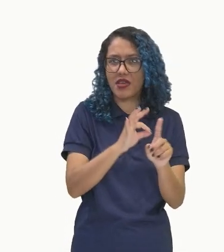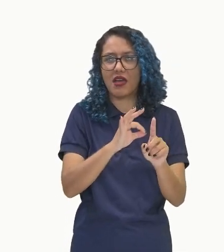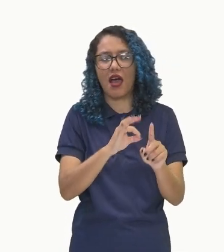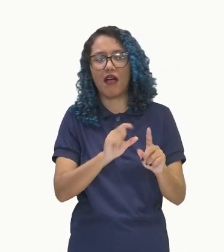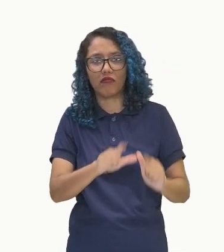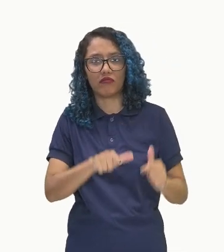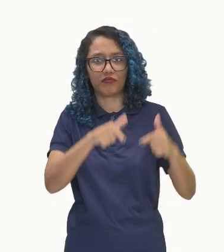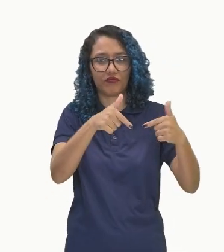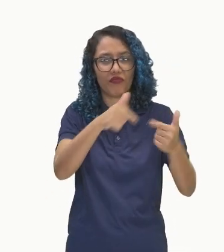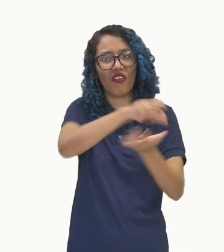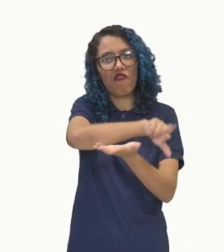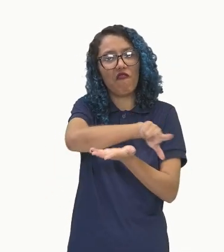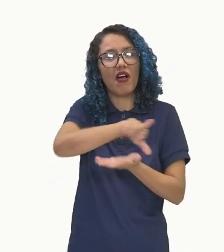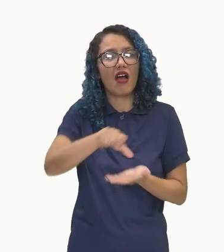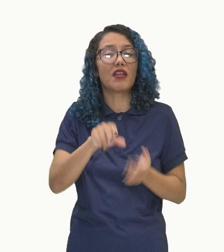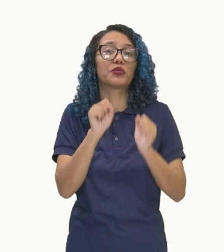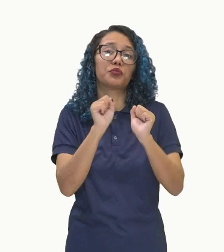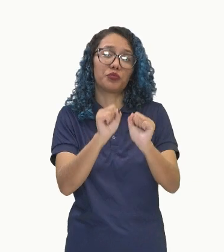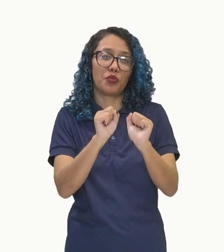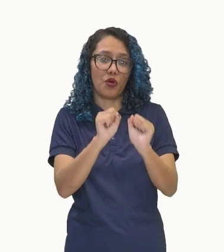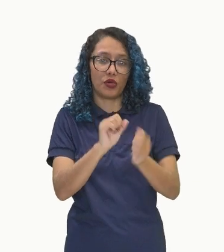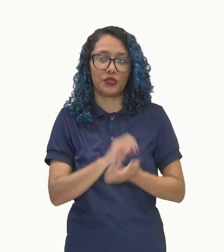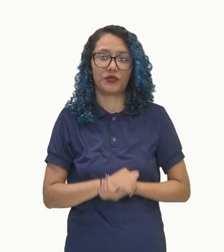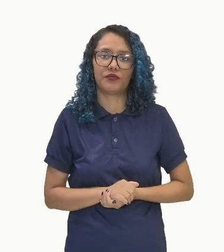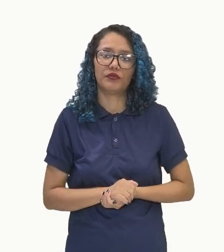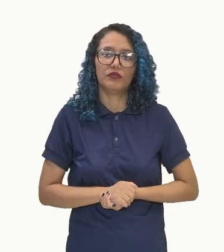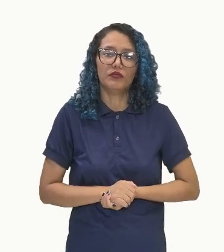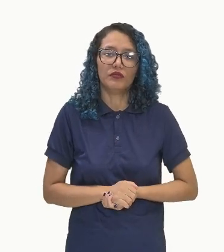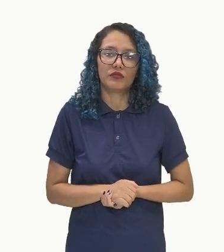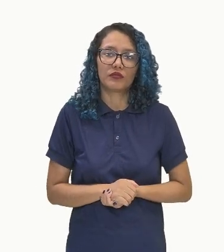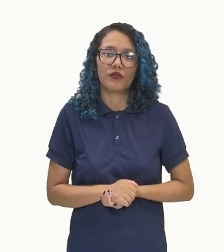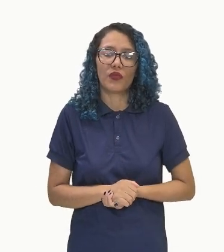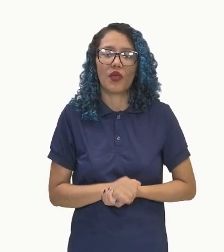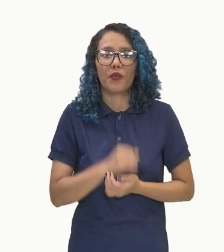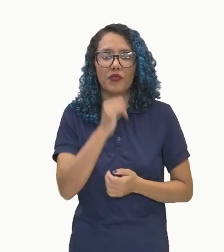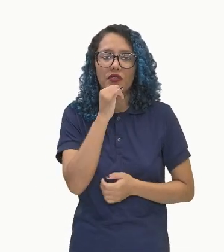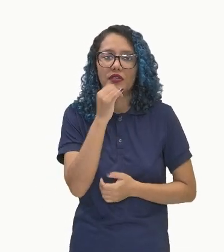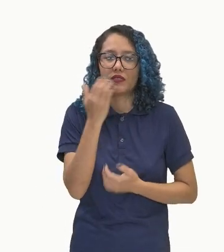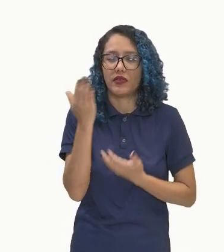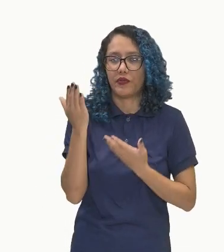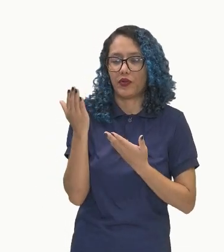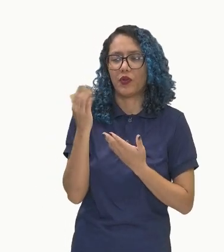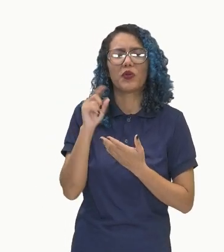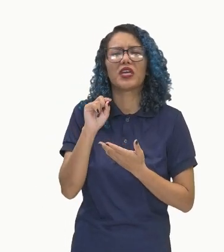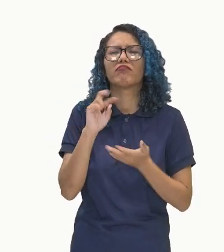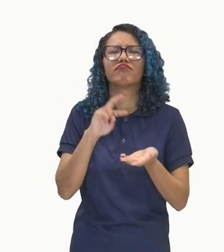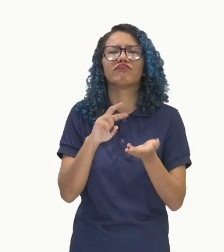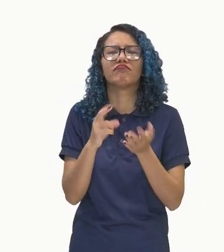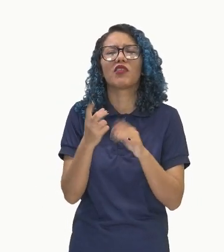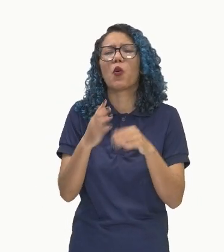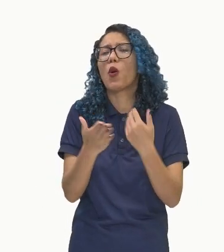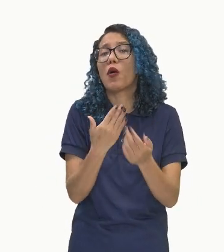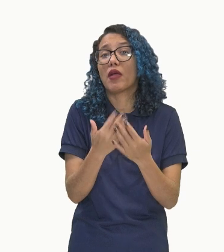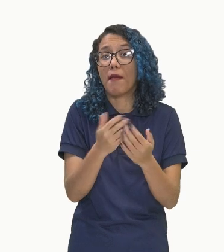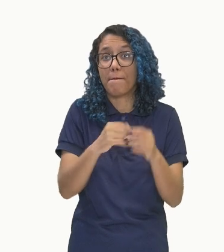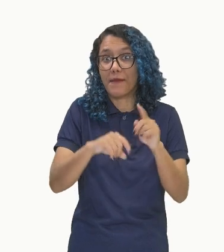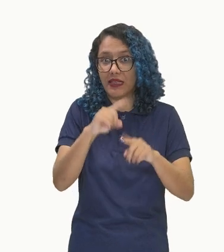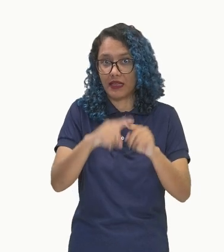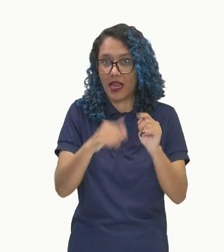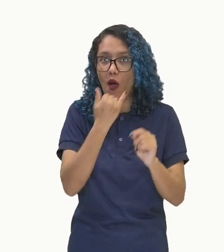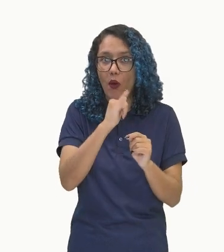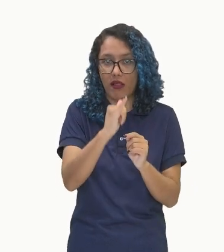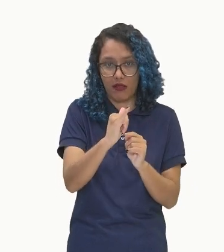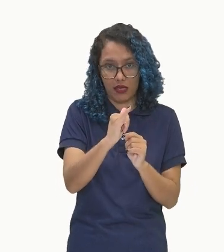que um eletrodoméstico, aí você tem um aparelho, aí você tem que o receptor elétrico,